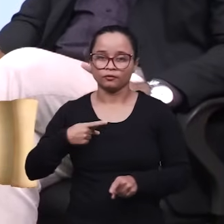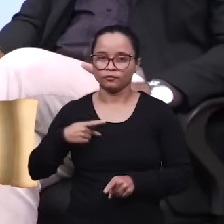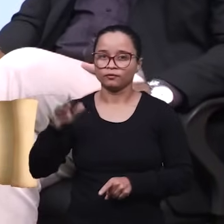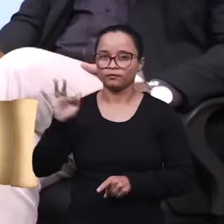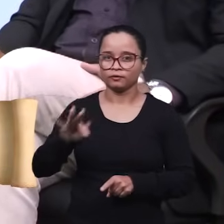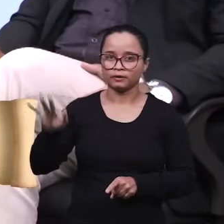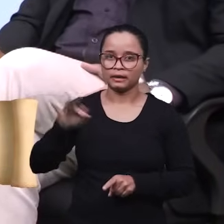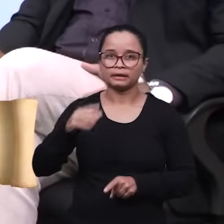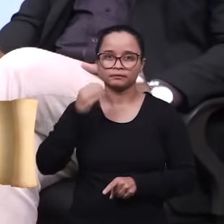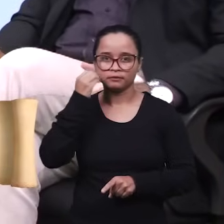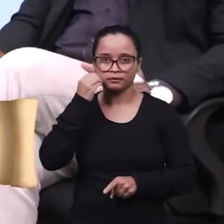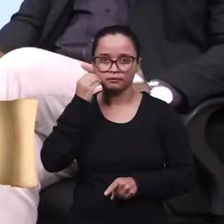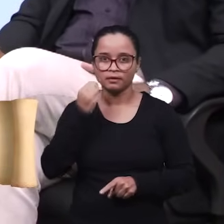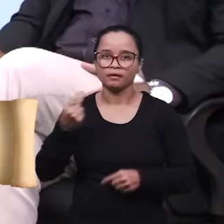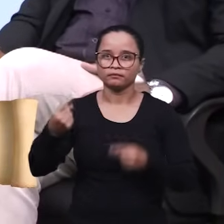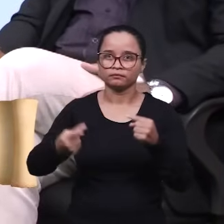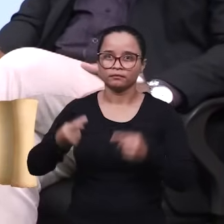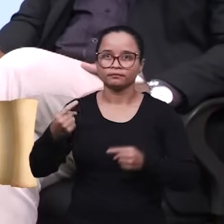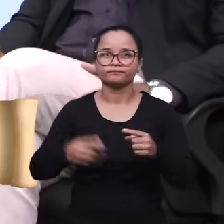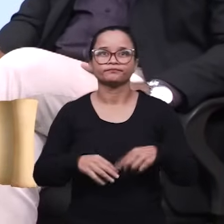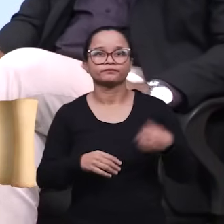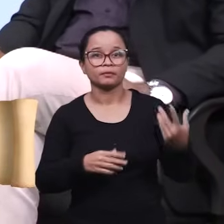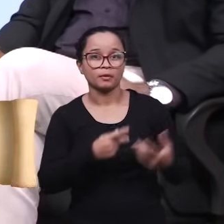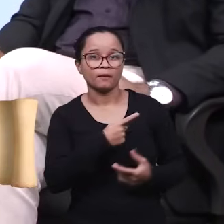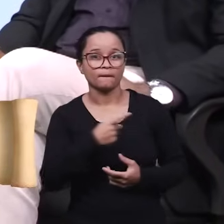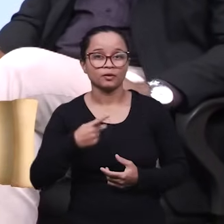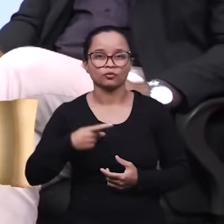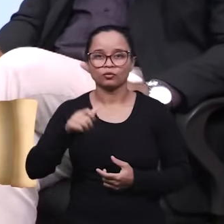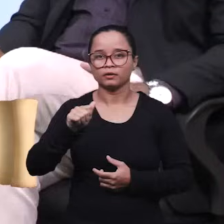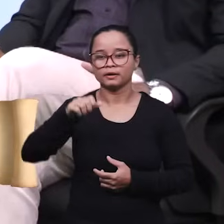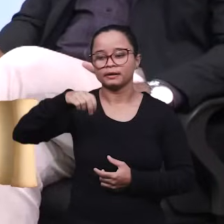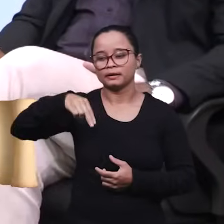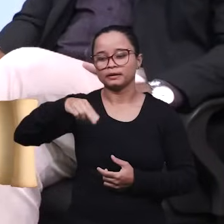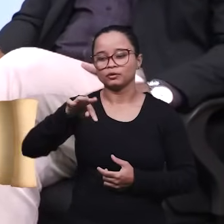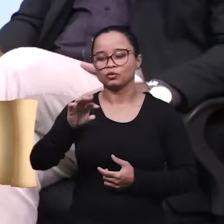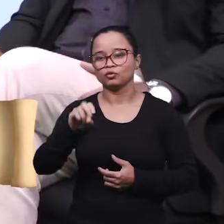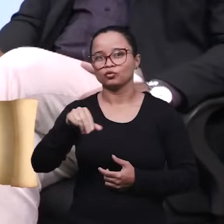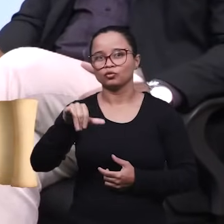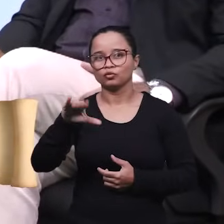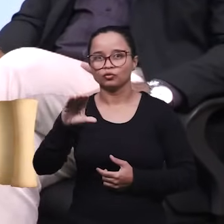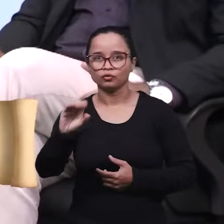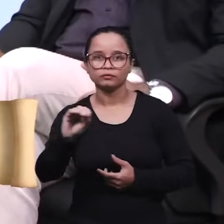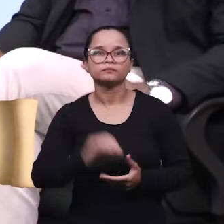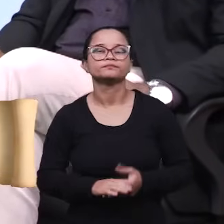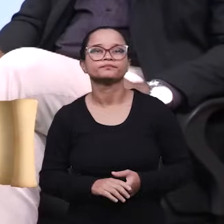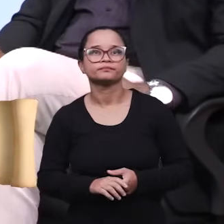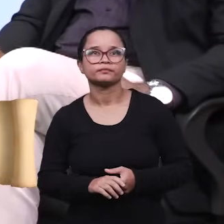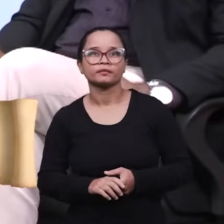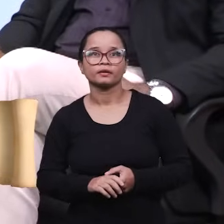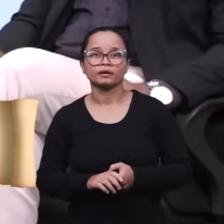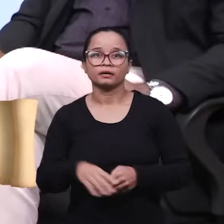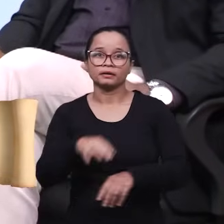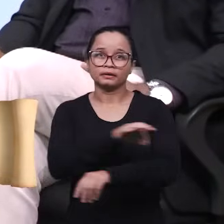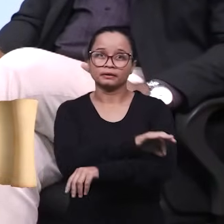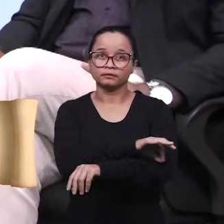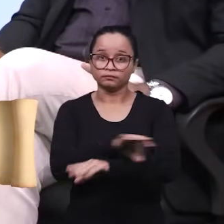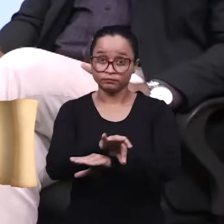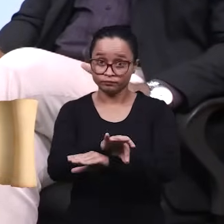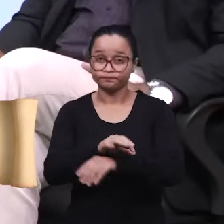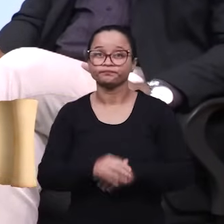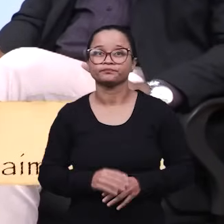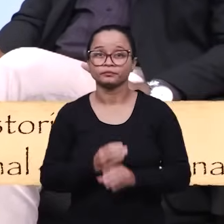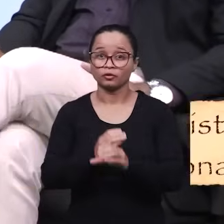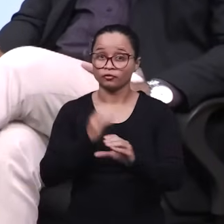Política, Pastor Antônio Carlos. Amém, a paz do Senhor. Que é engenheiro e